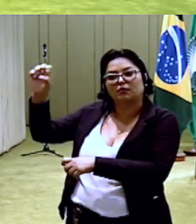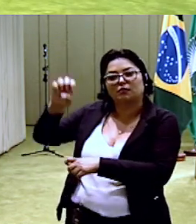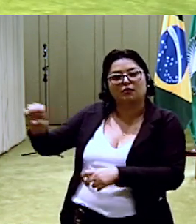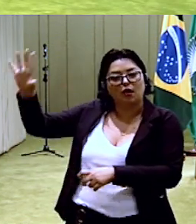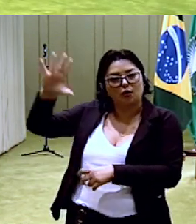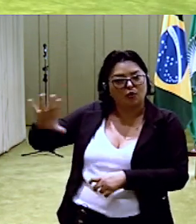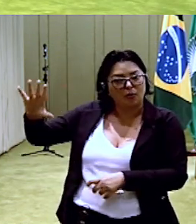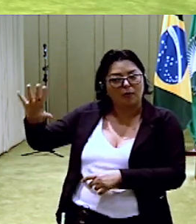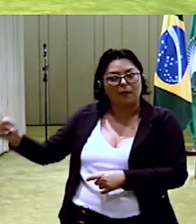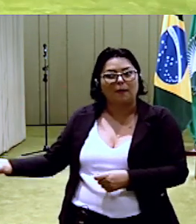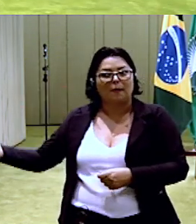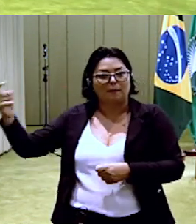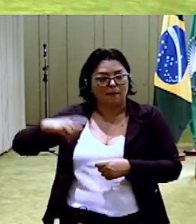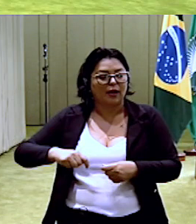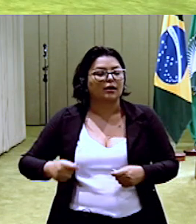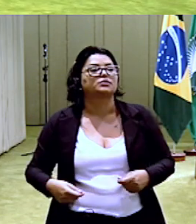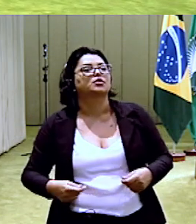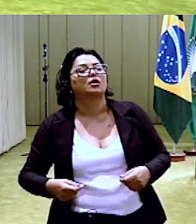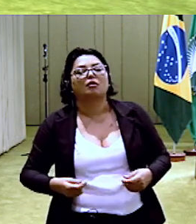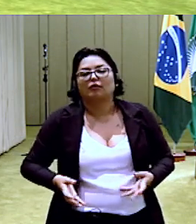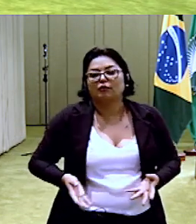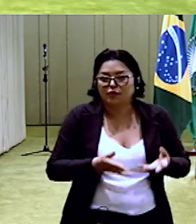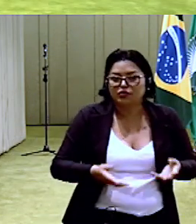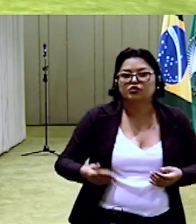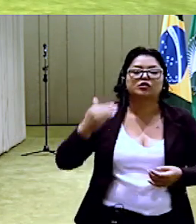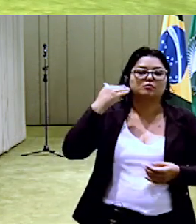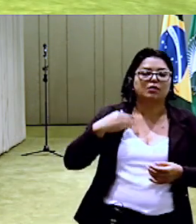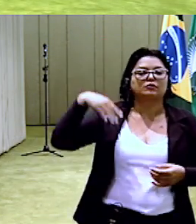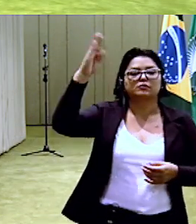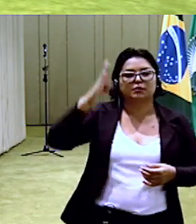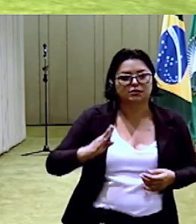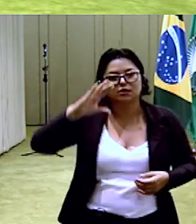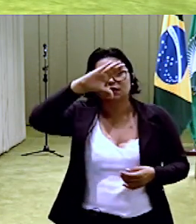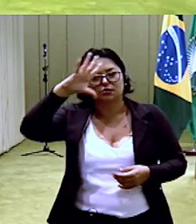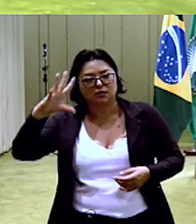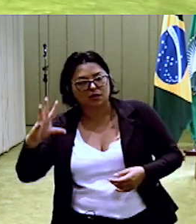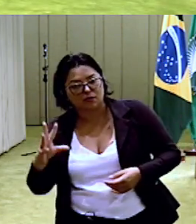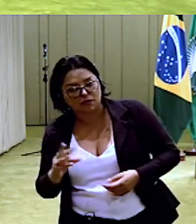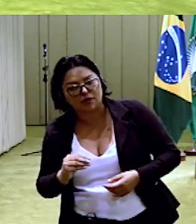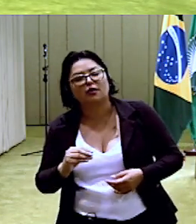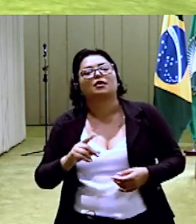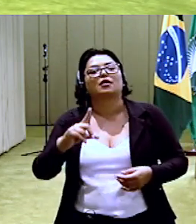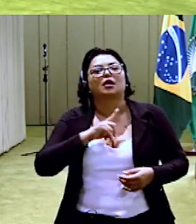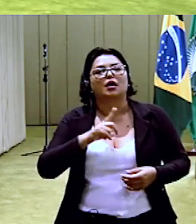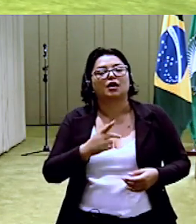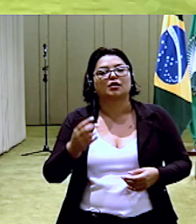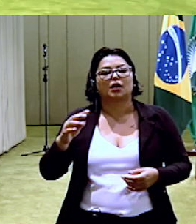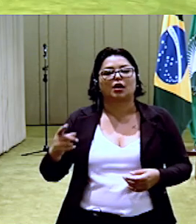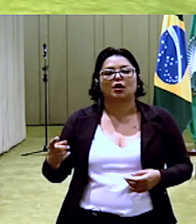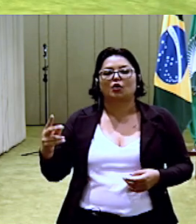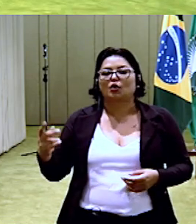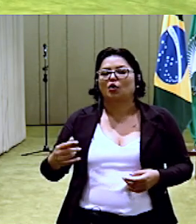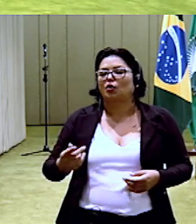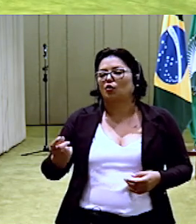esses investimentos no maior retorno são certamente no Brasil, estão em África, sobretudo, tendo em conta da forma como a economia